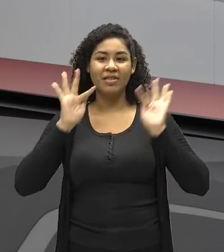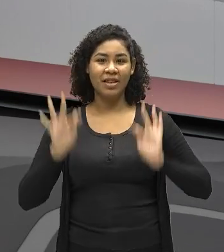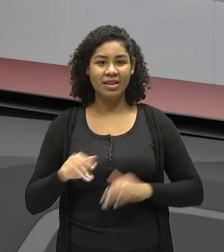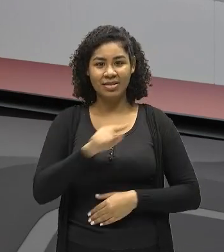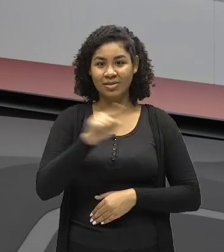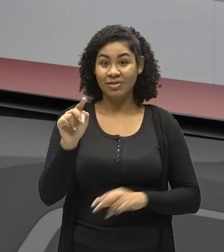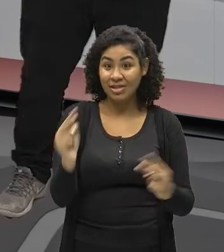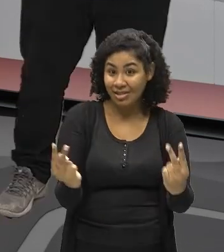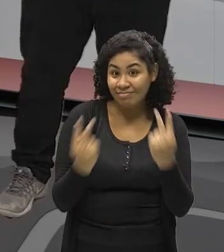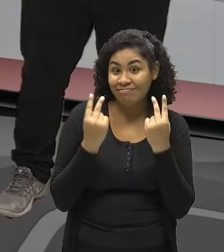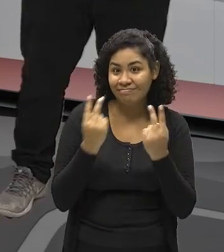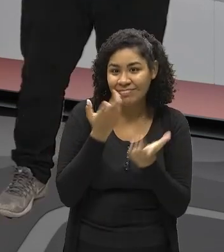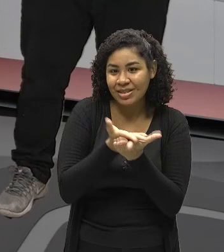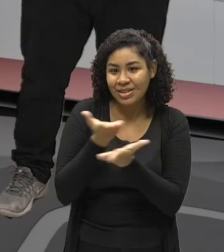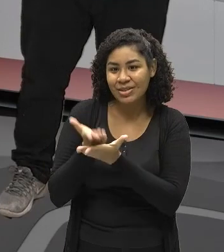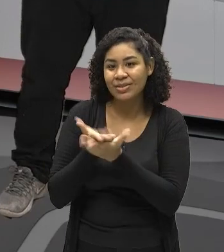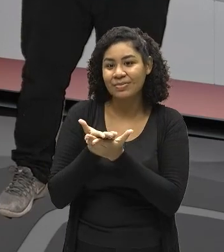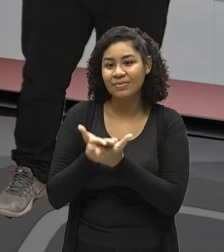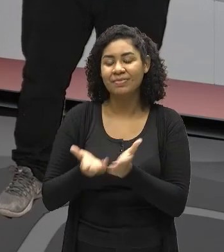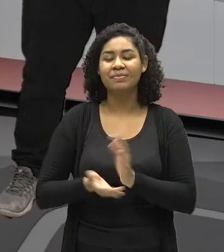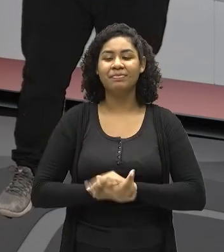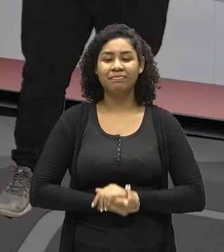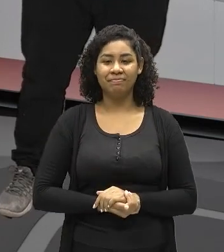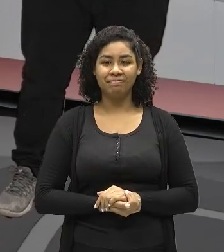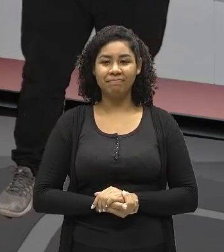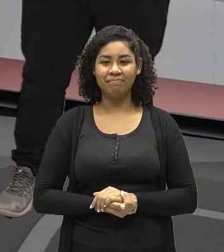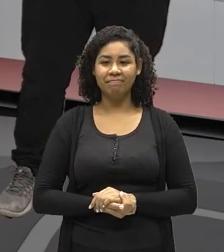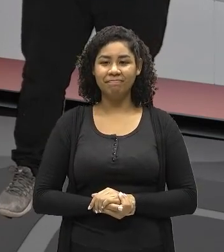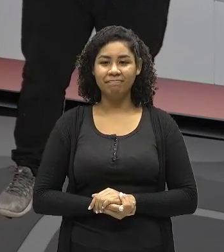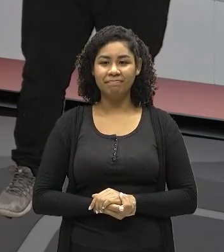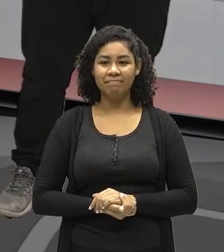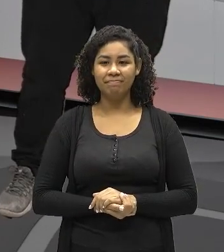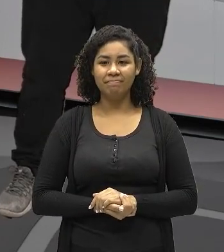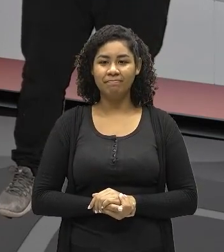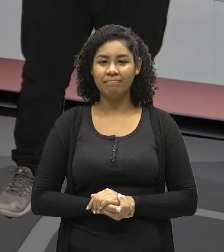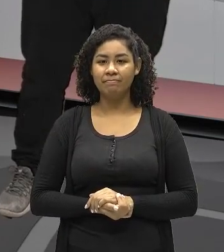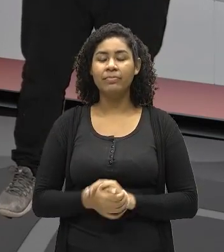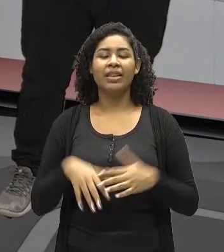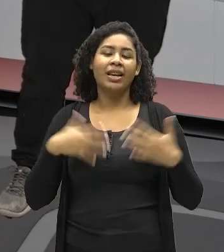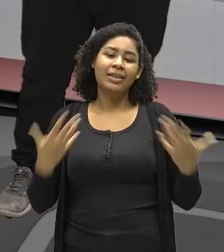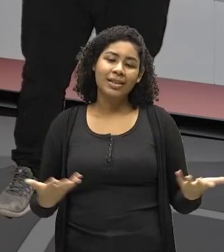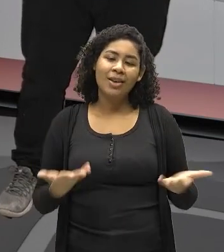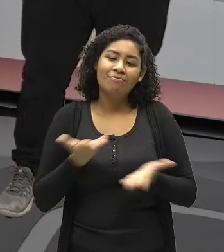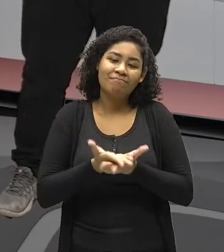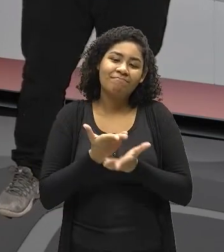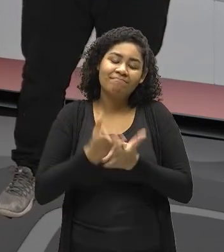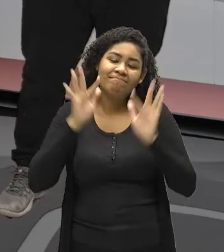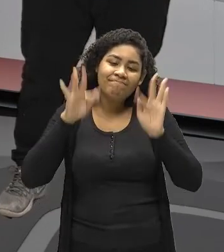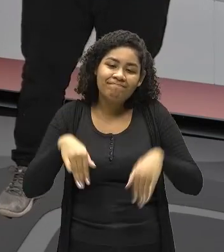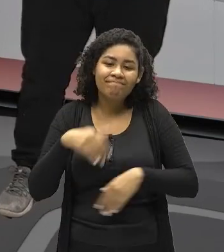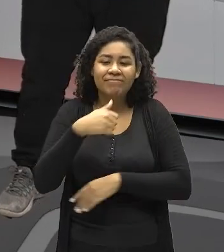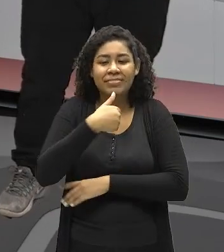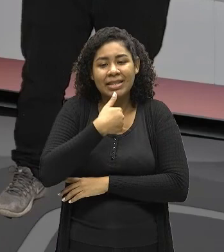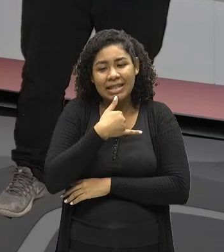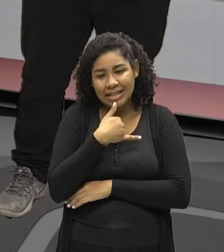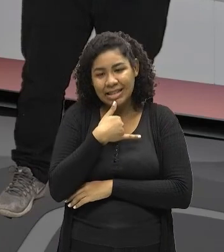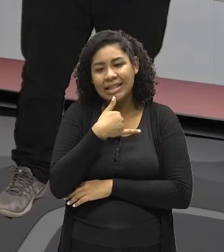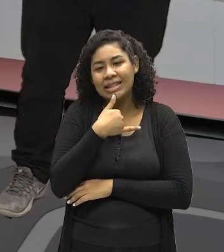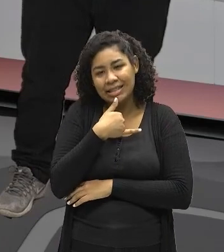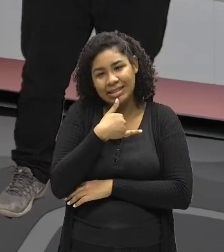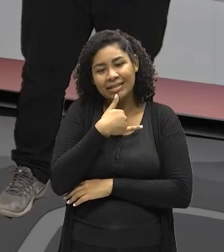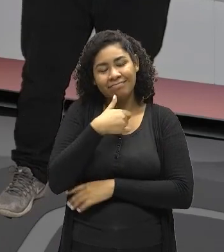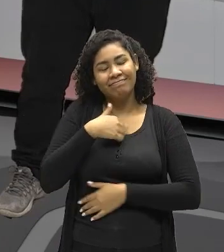de vocês nessa aula. Então, infelizmente, acabou a nossa aula. Foi um momento muito gostoso estar aqui